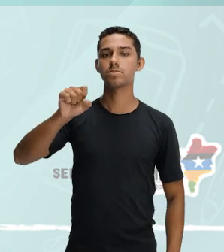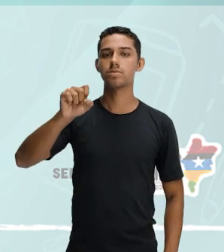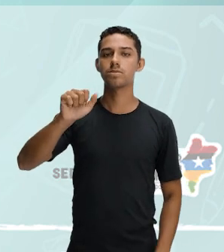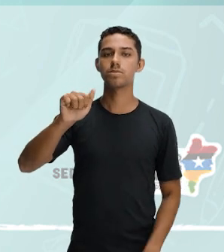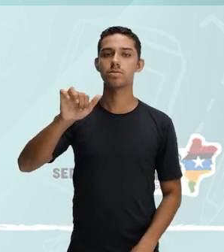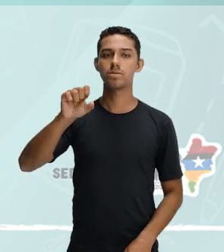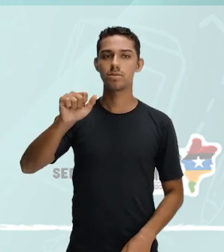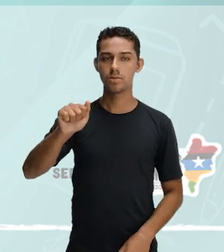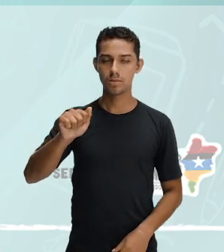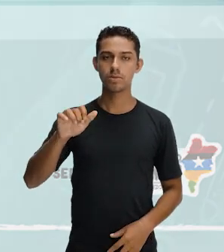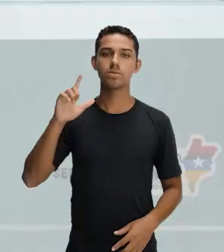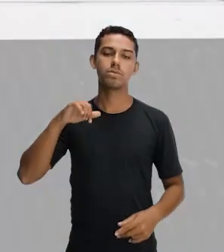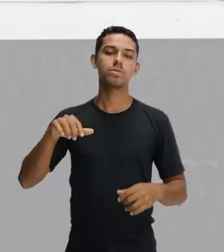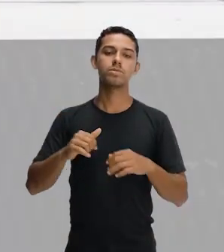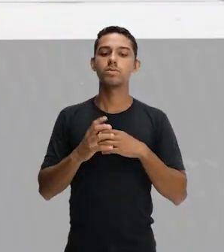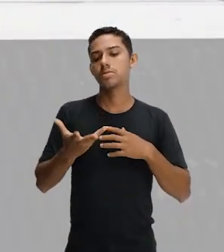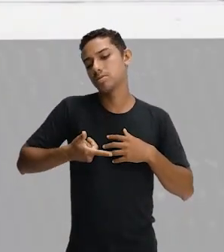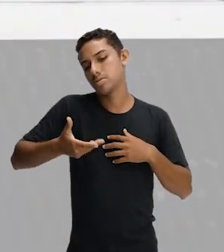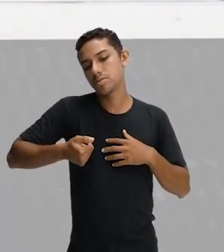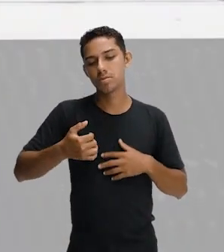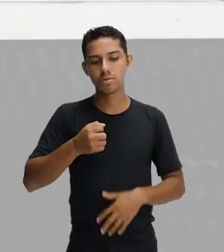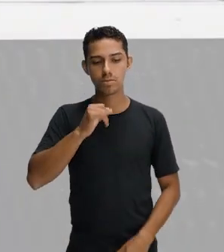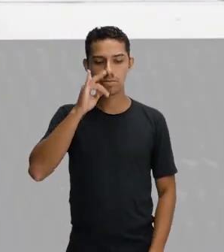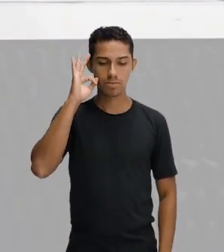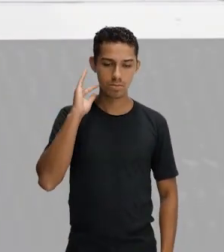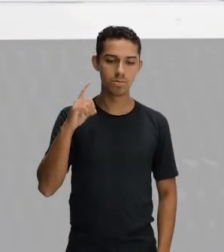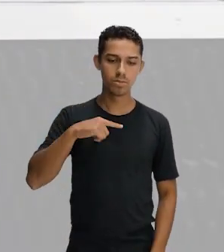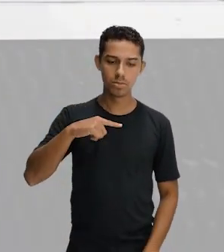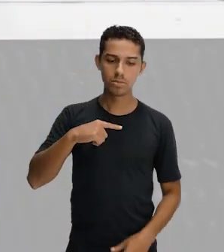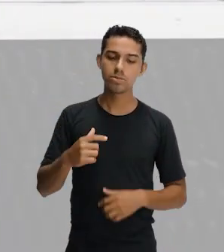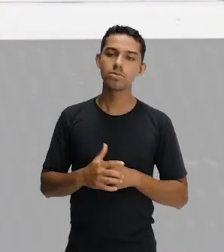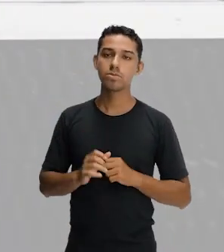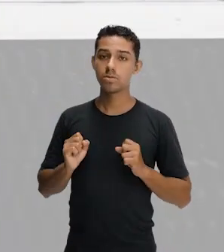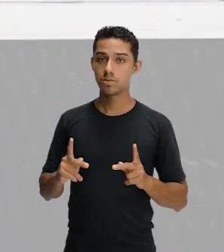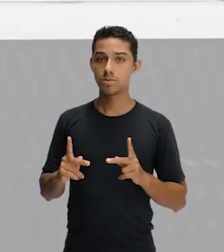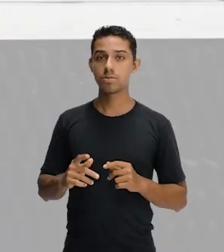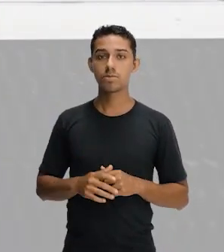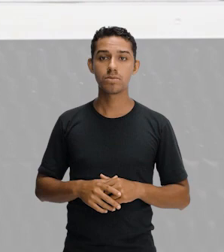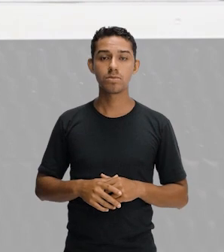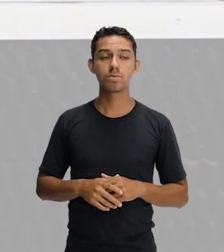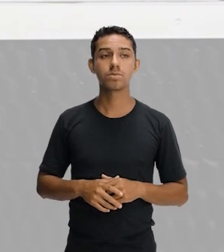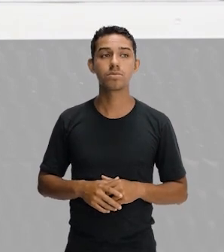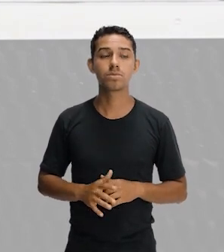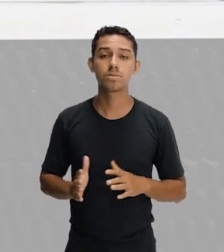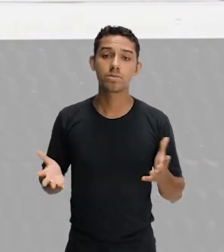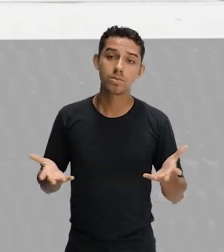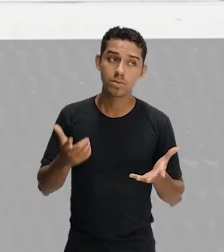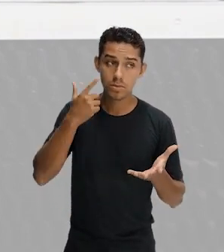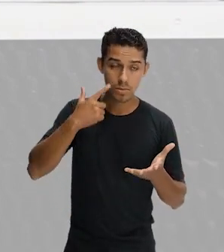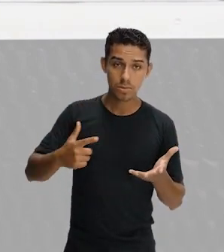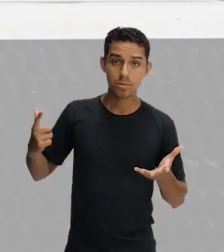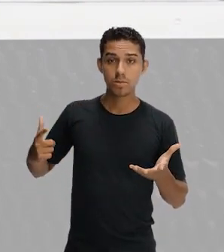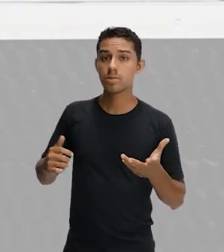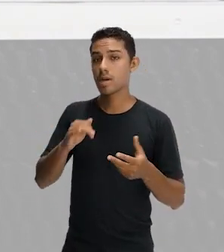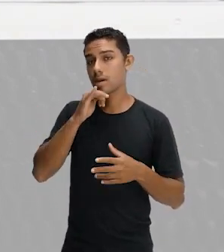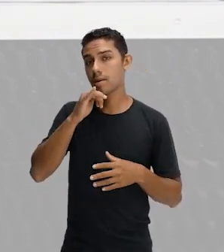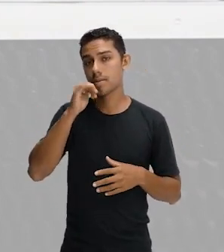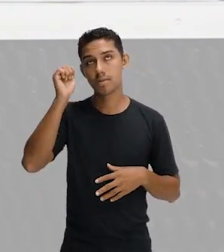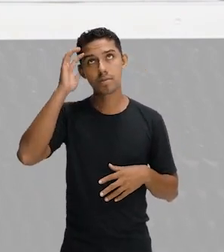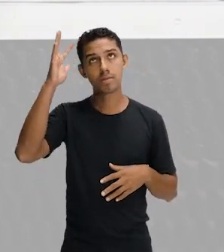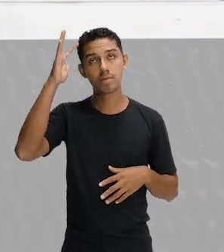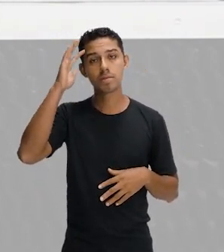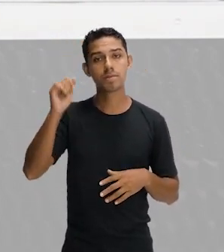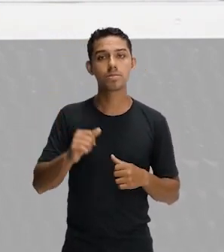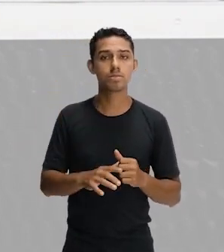e ele está exercendo uma velocidade, tá ok? Então é o seguinte, ele está, vamos supor que ele